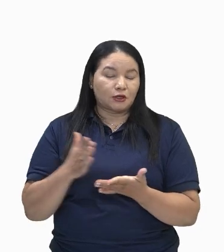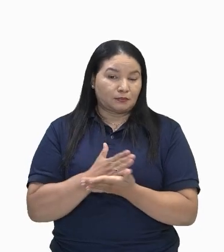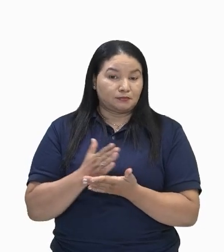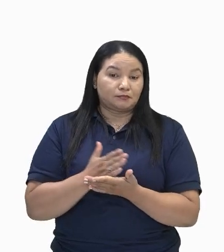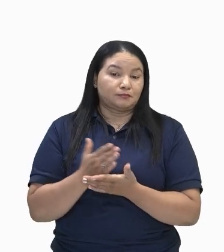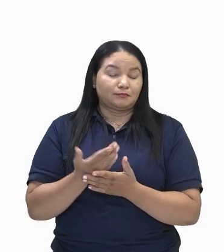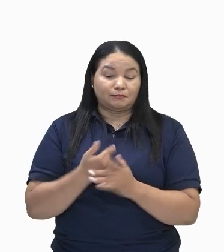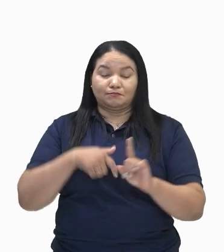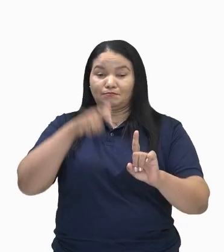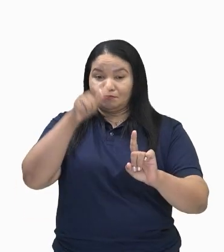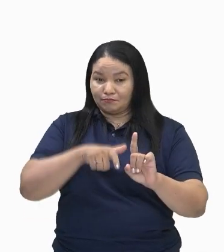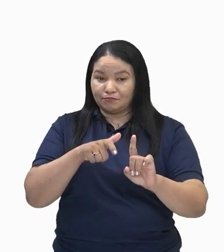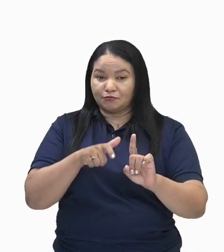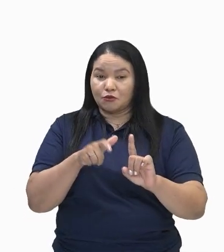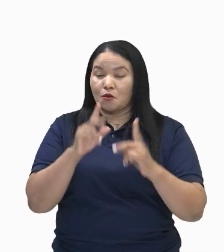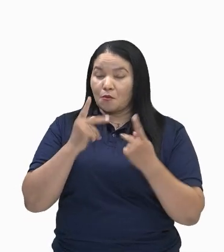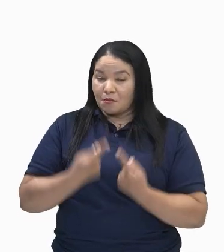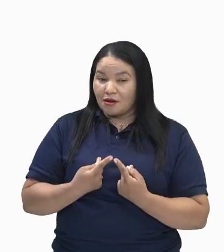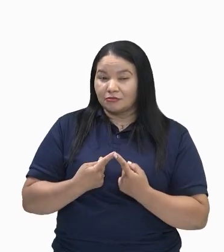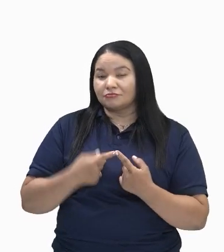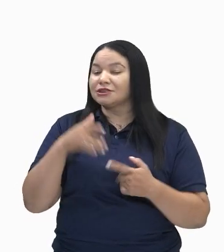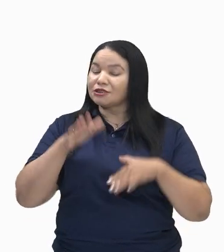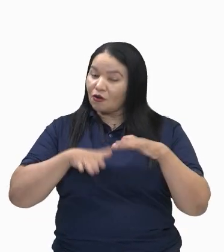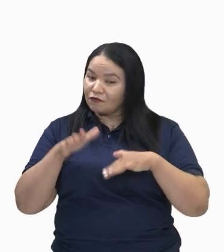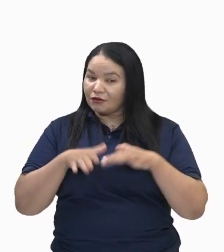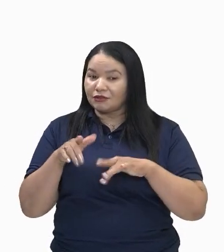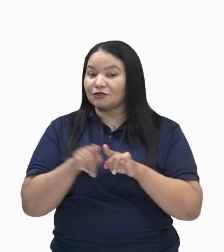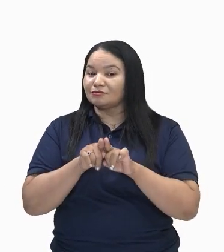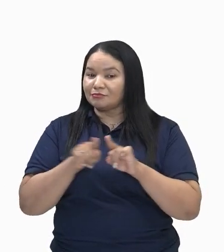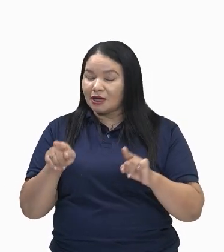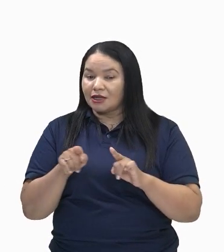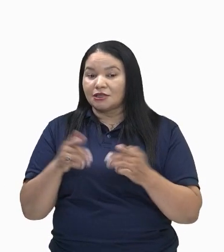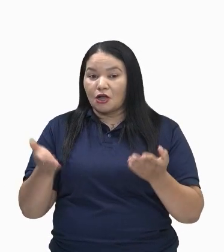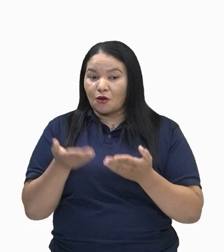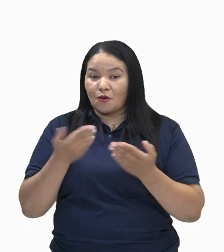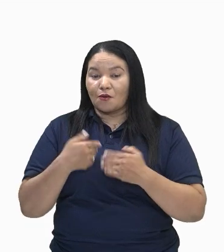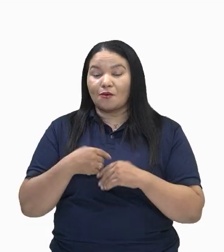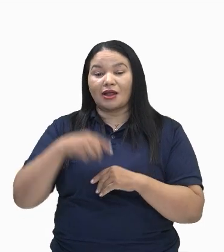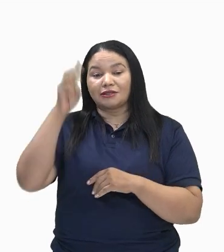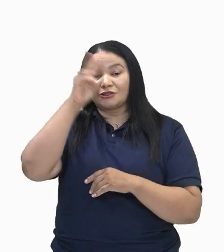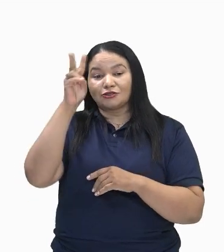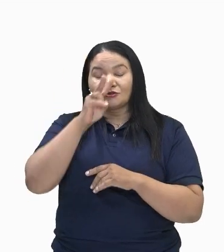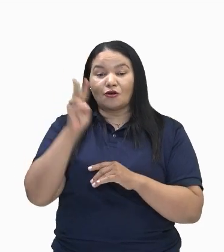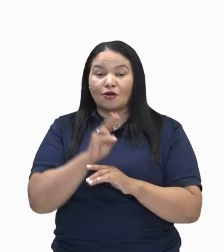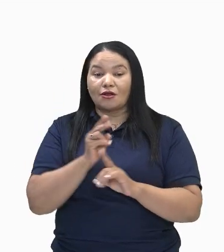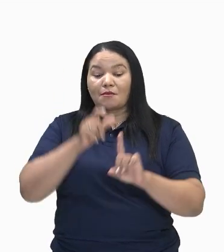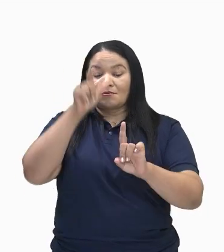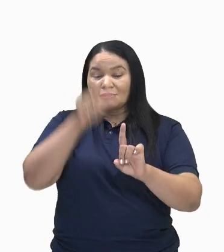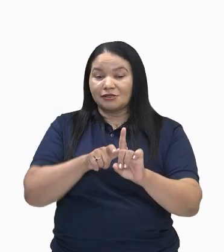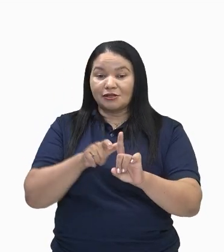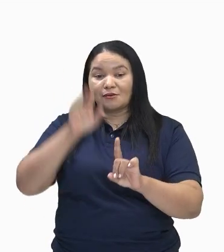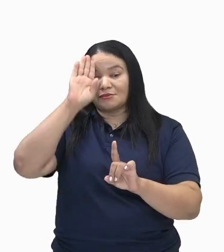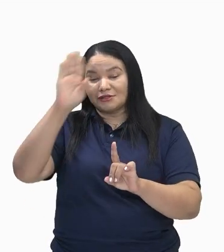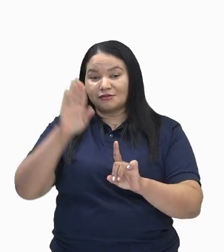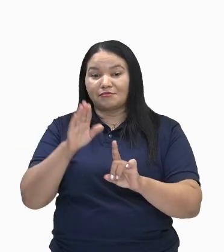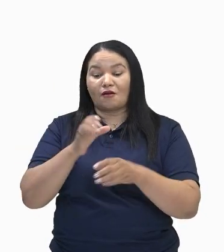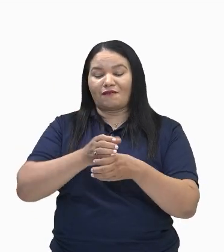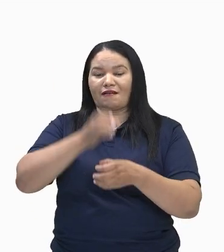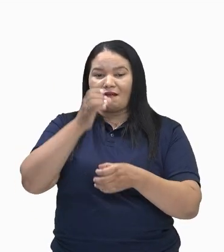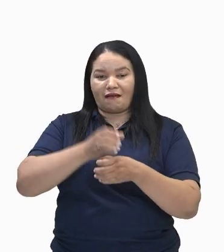os personagens principais. Nesse caso aí, a história vai se centrar na garrafa. E sim, a garrafa é que é o